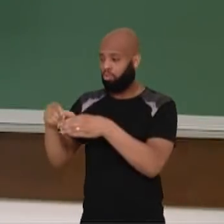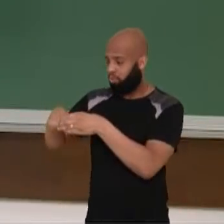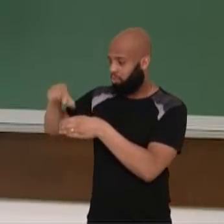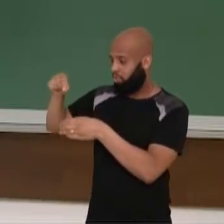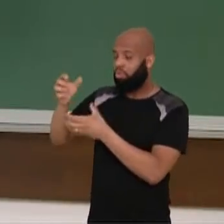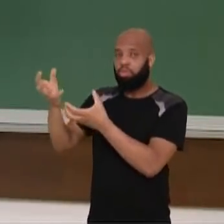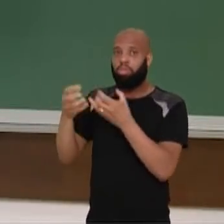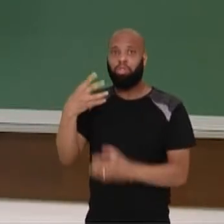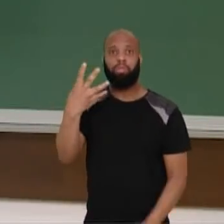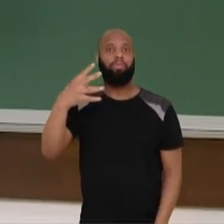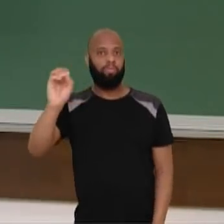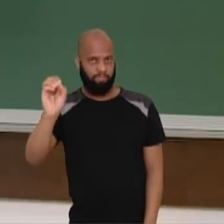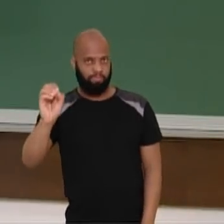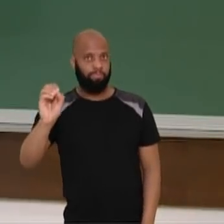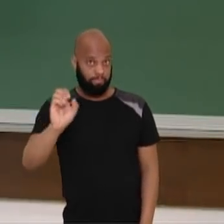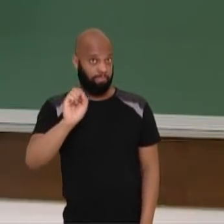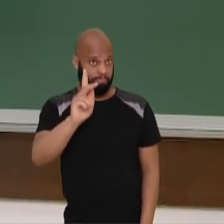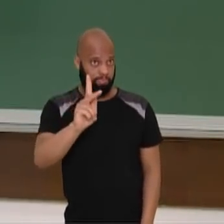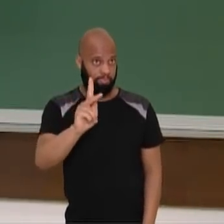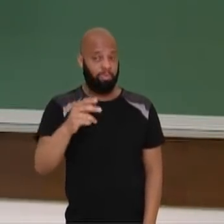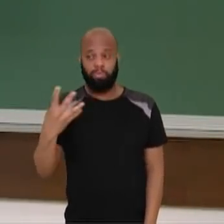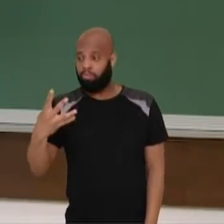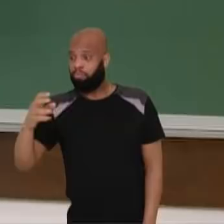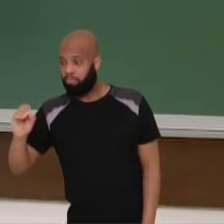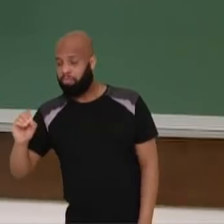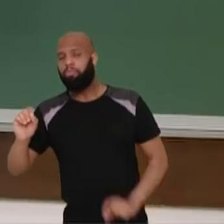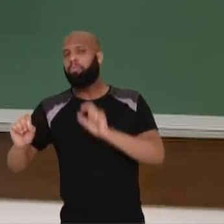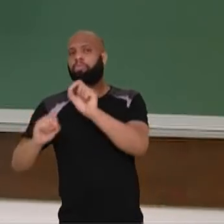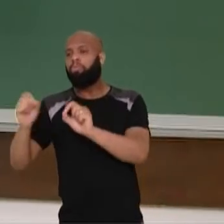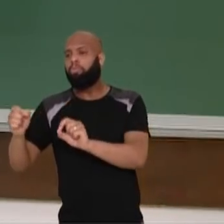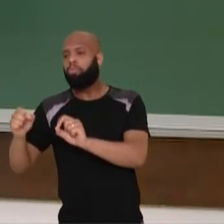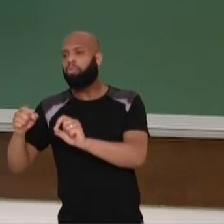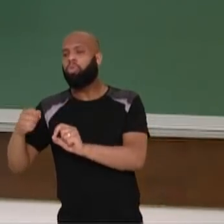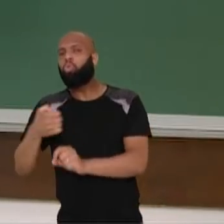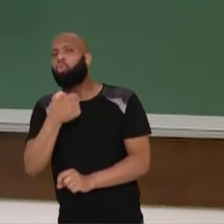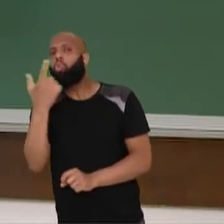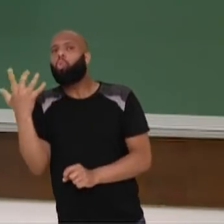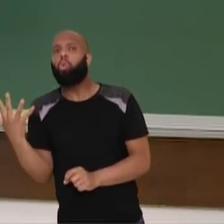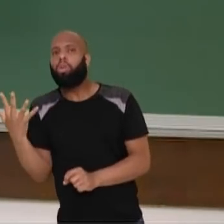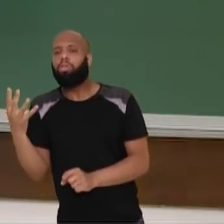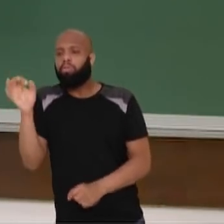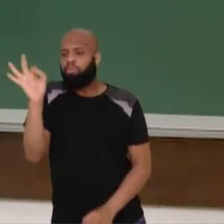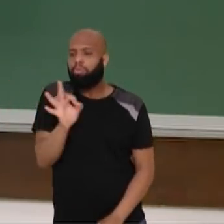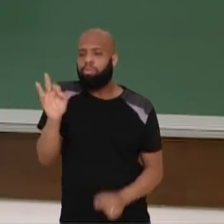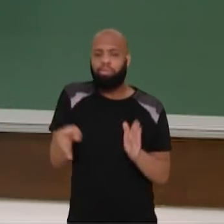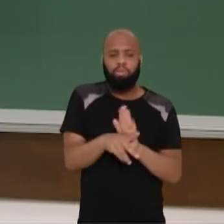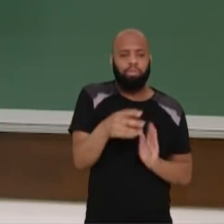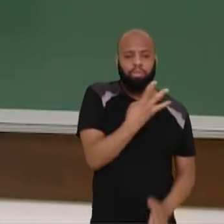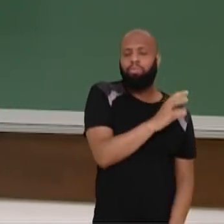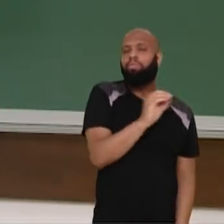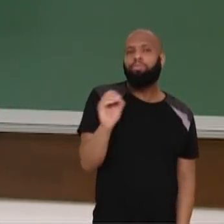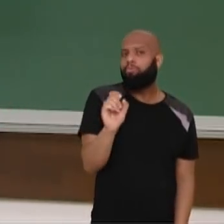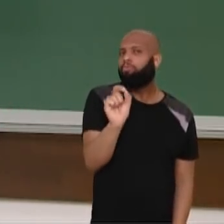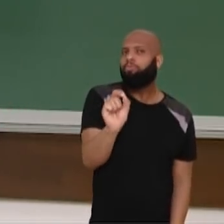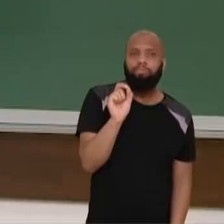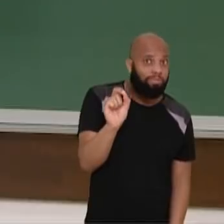quer que seja 40. 40 é qual porcentagem do 400?